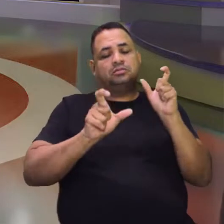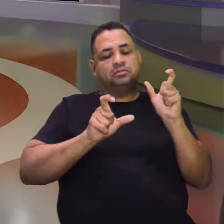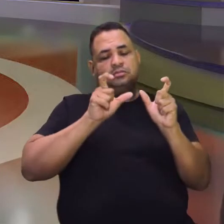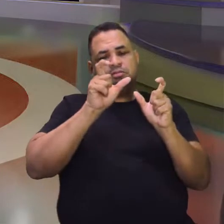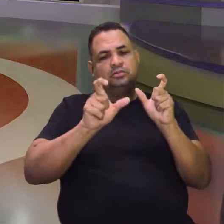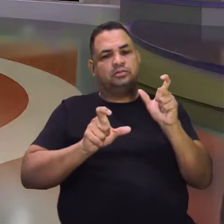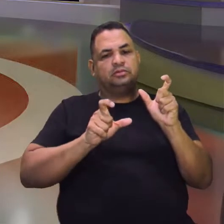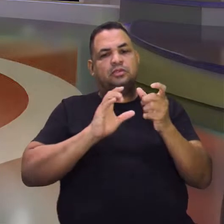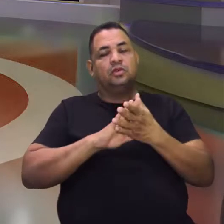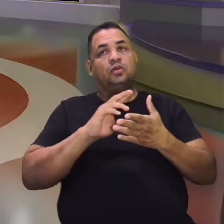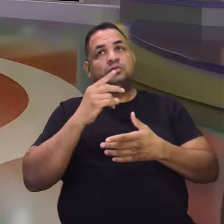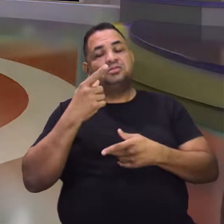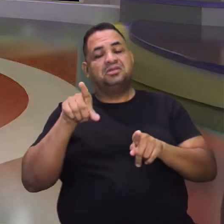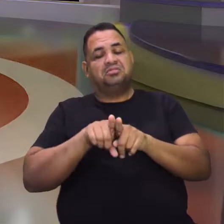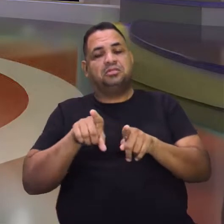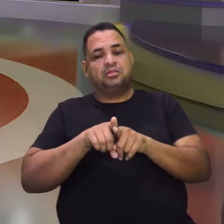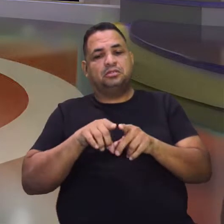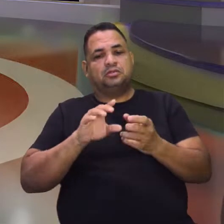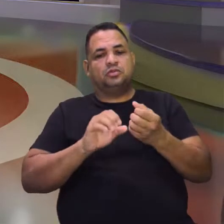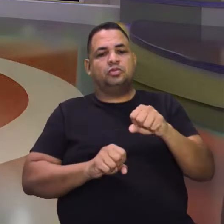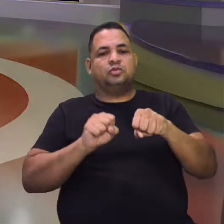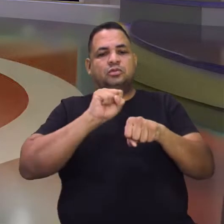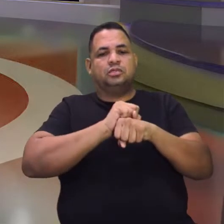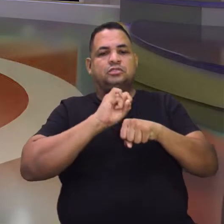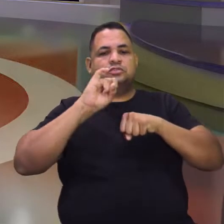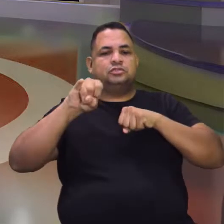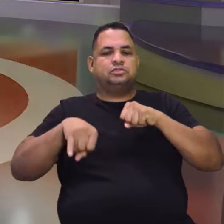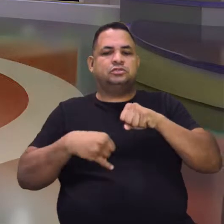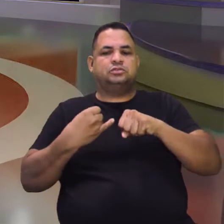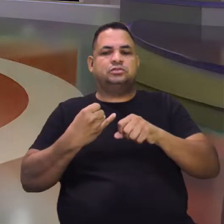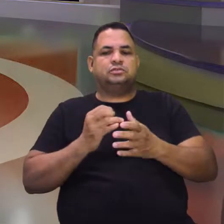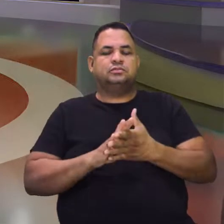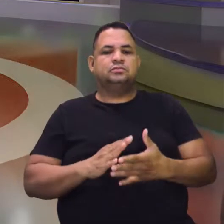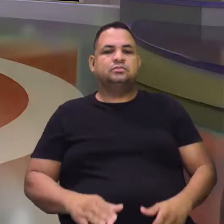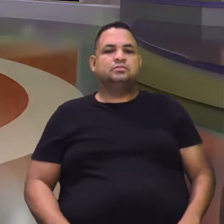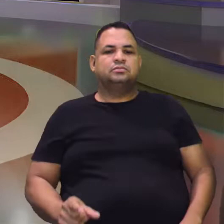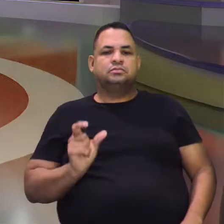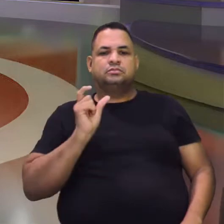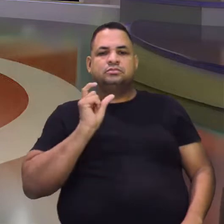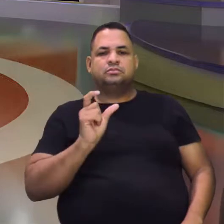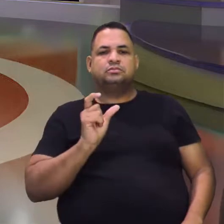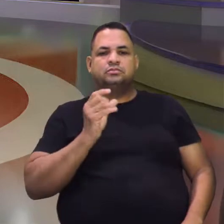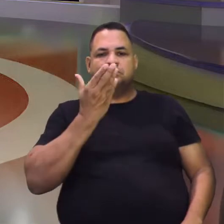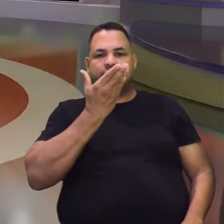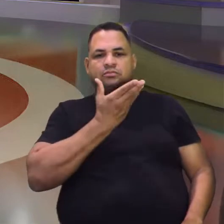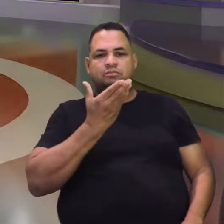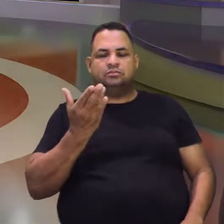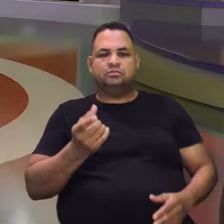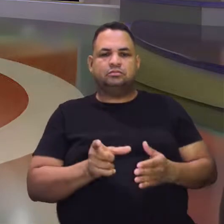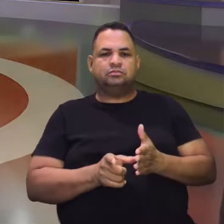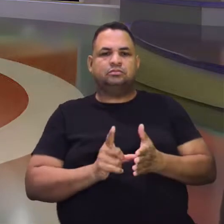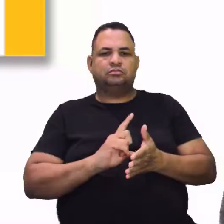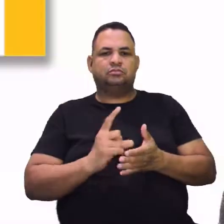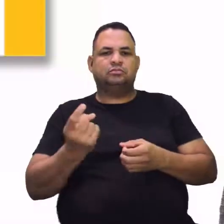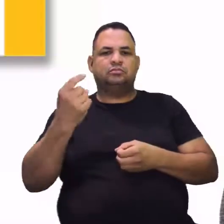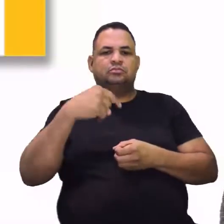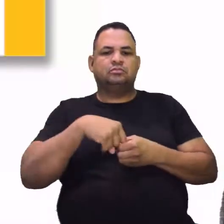como adjetivo. E há essa diferença. Então presta bem atenção e as palavras são everyday, volta lá para a